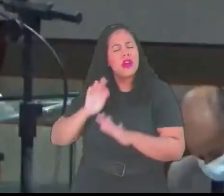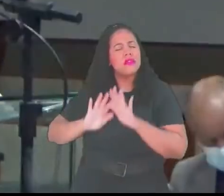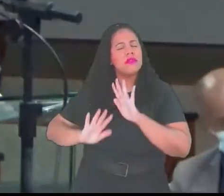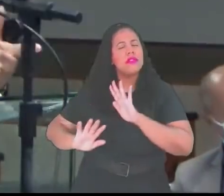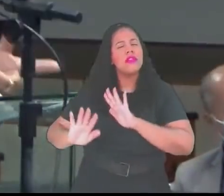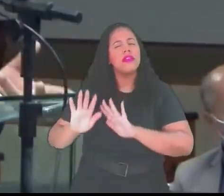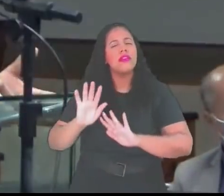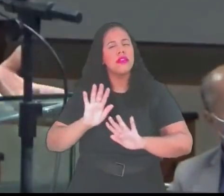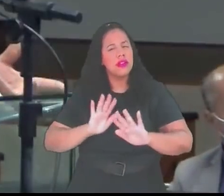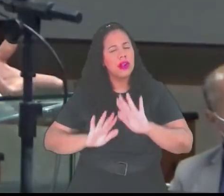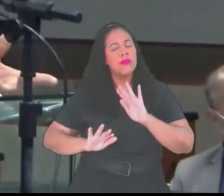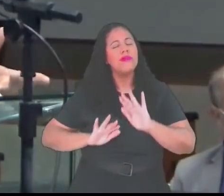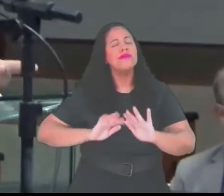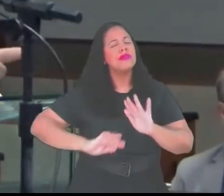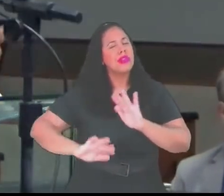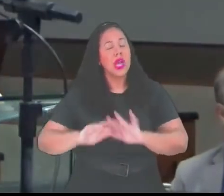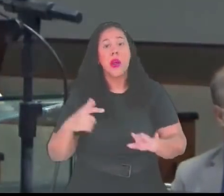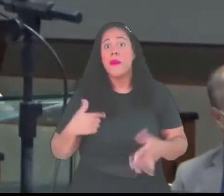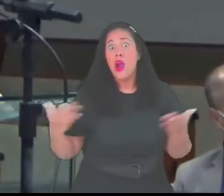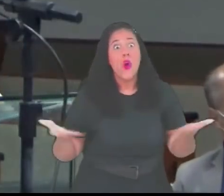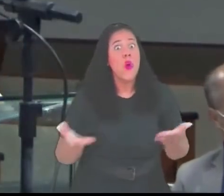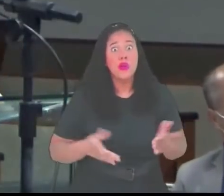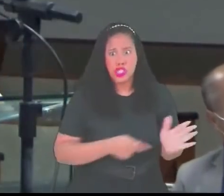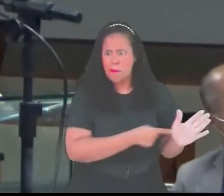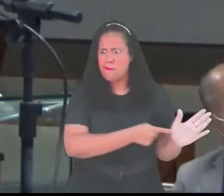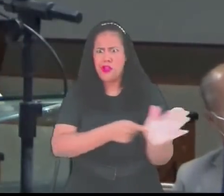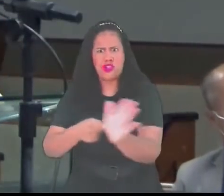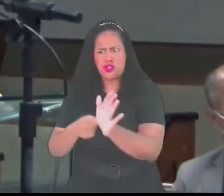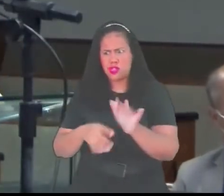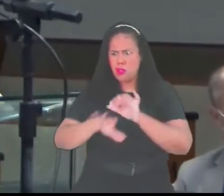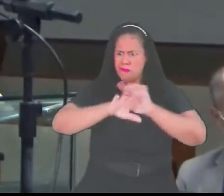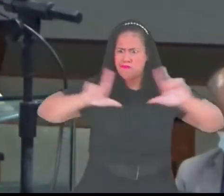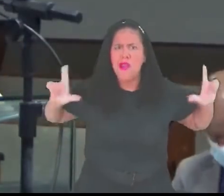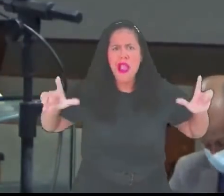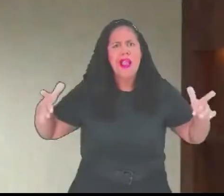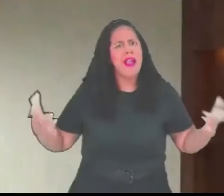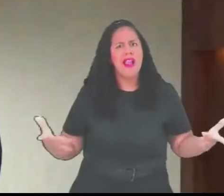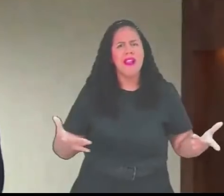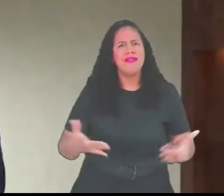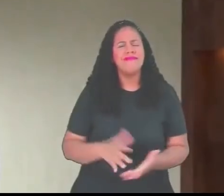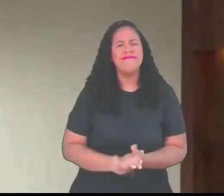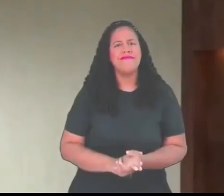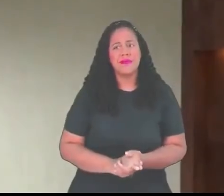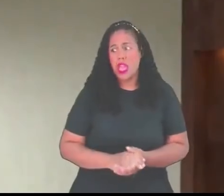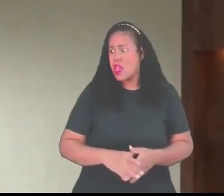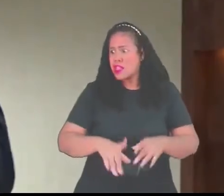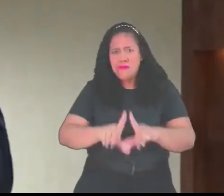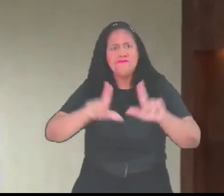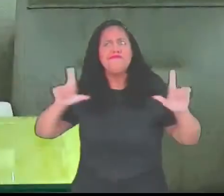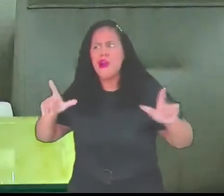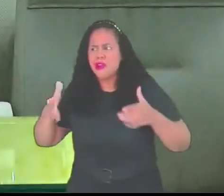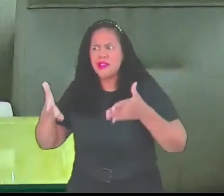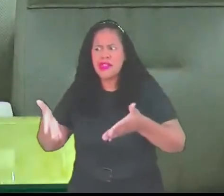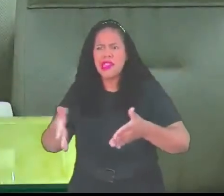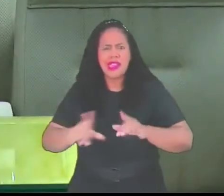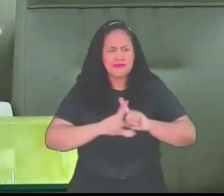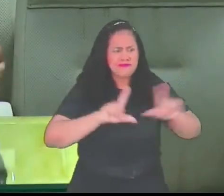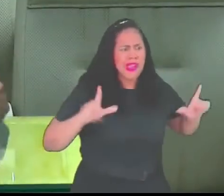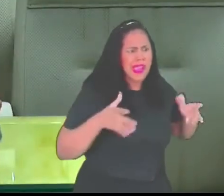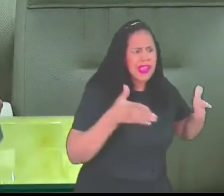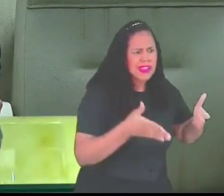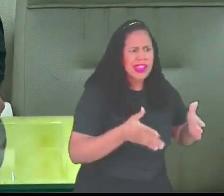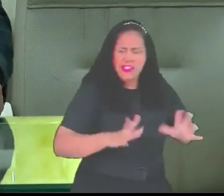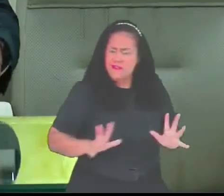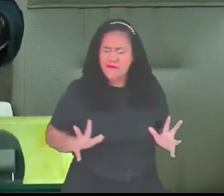é explícita. Você vê uma coisa, uma coisa explícita aqui, outra ali,